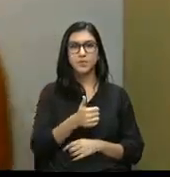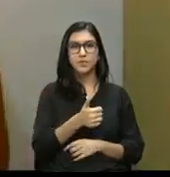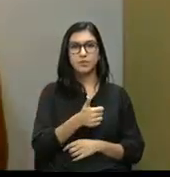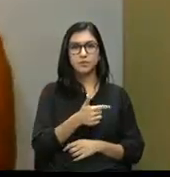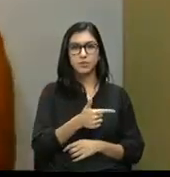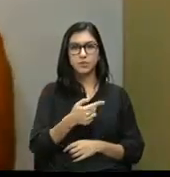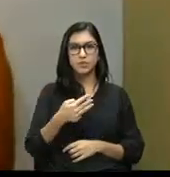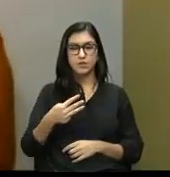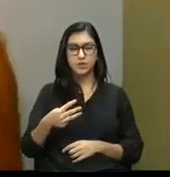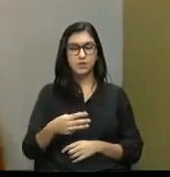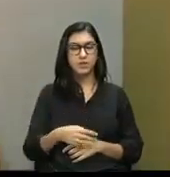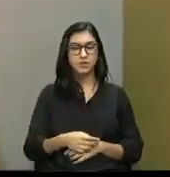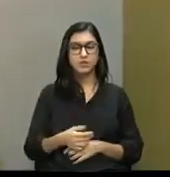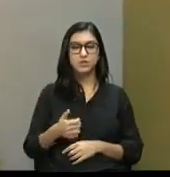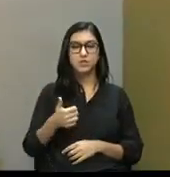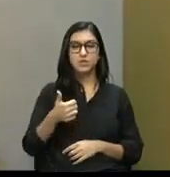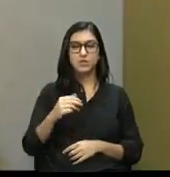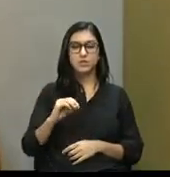23, 10 mais 11,